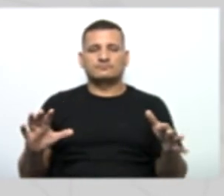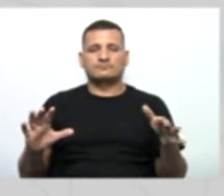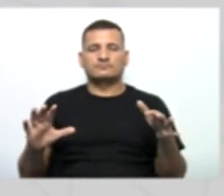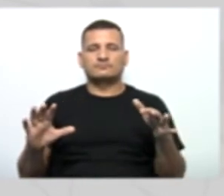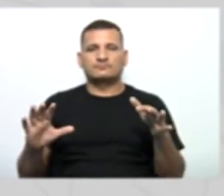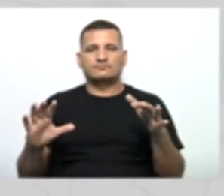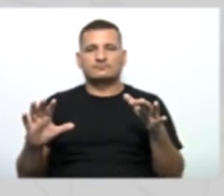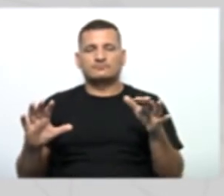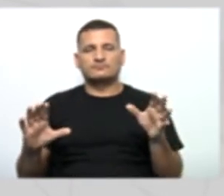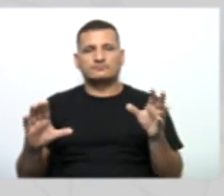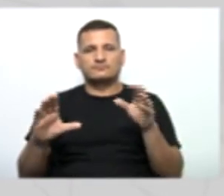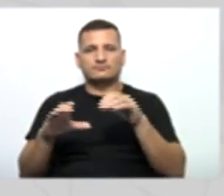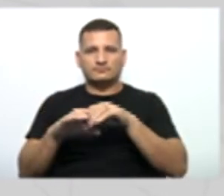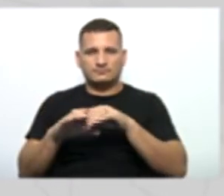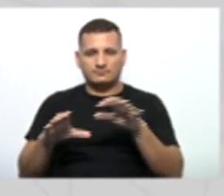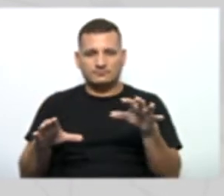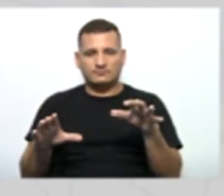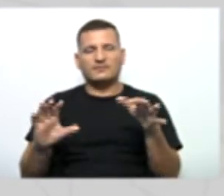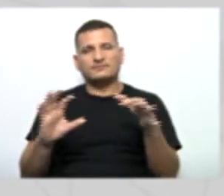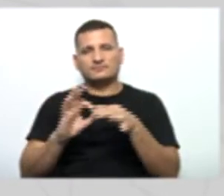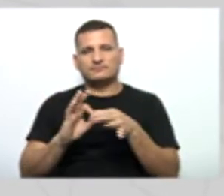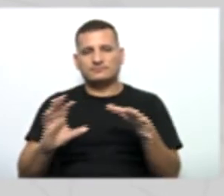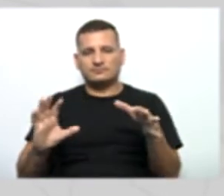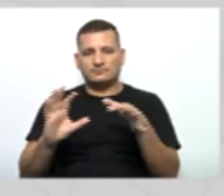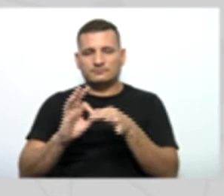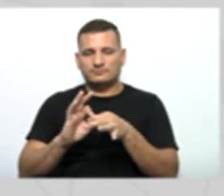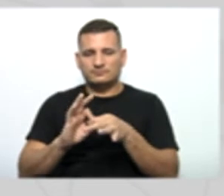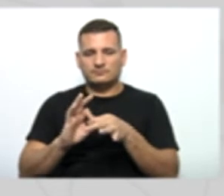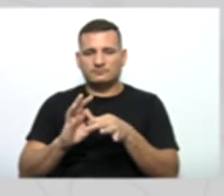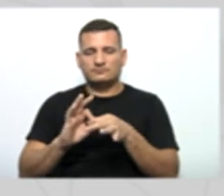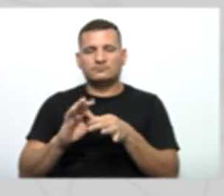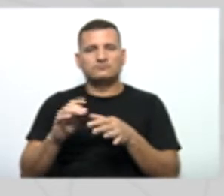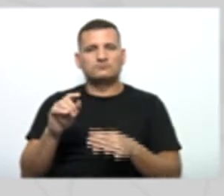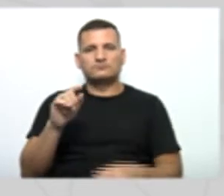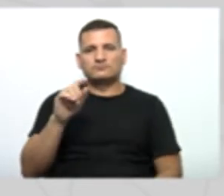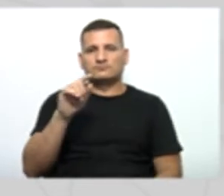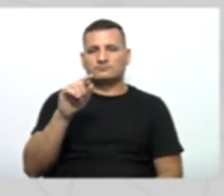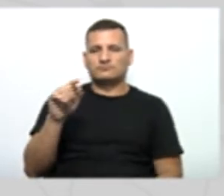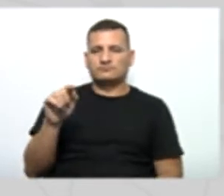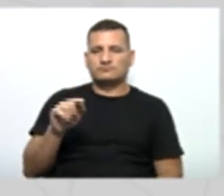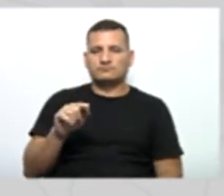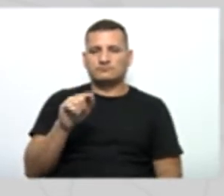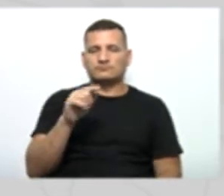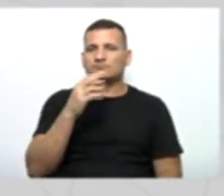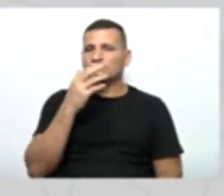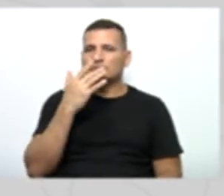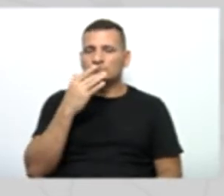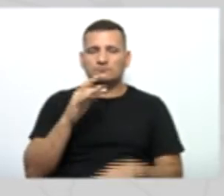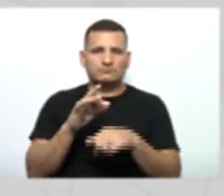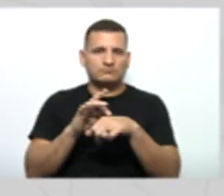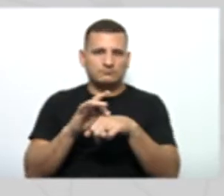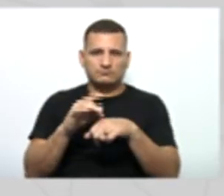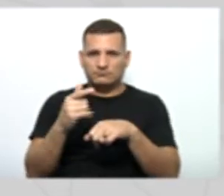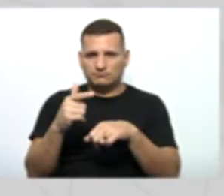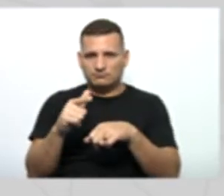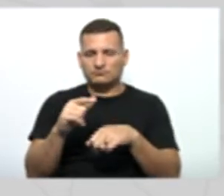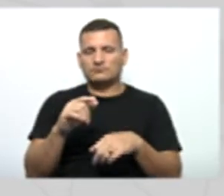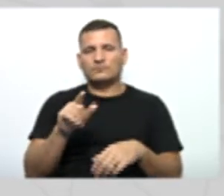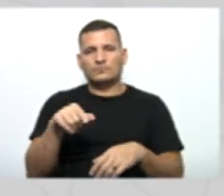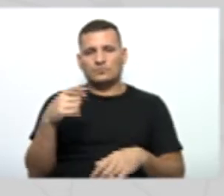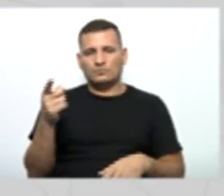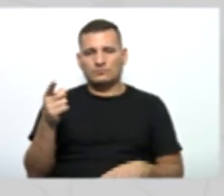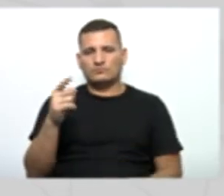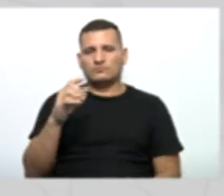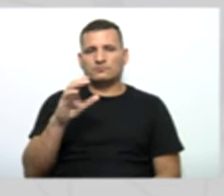na composição, sim. Então, assim, ó, tome muito cuidado com isso. Às vezes o aluno esquece, falta de atenção,